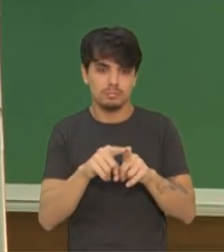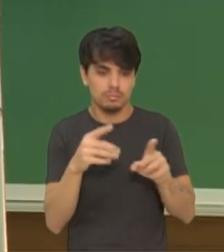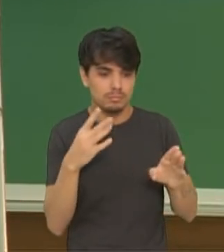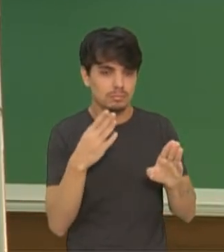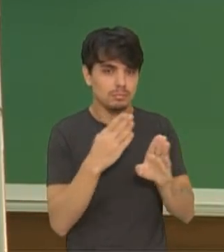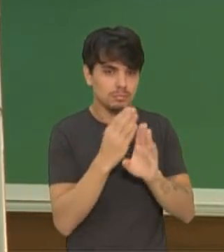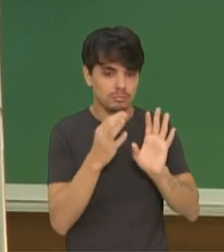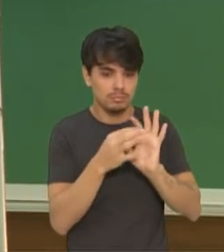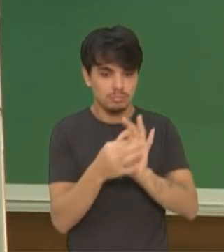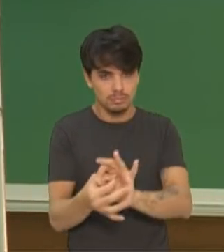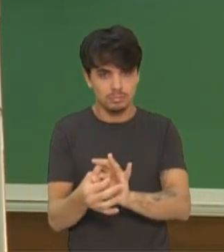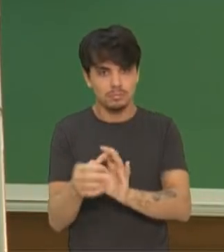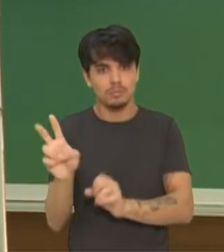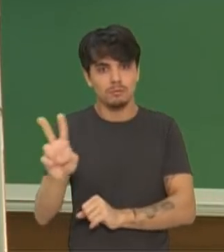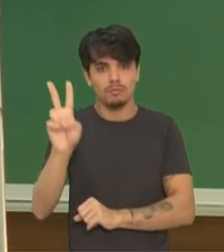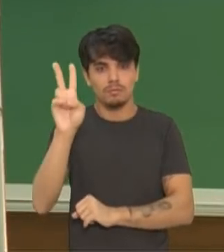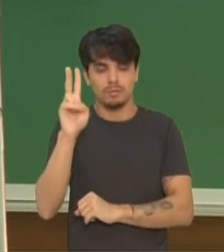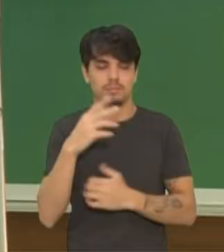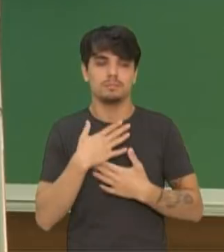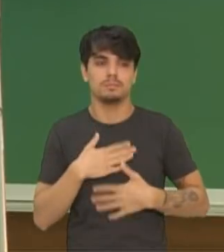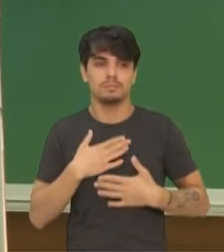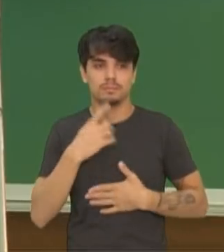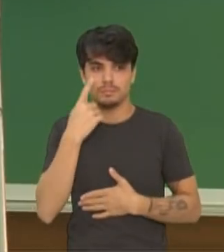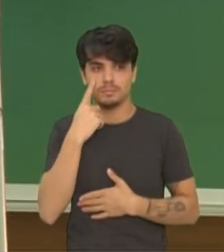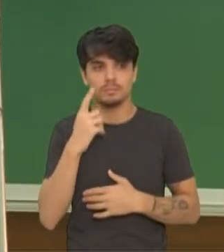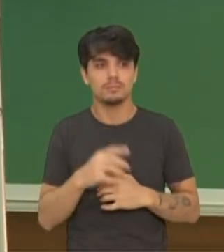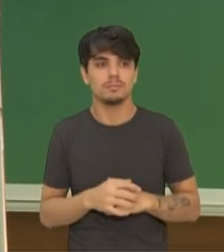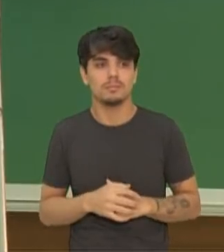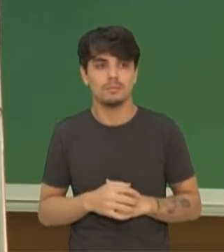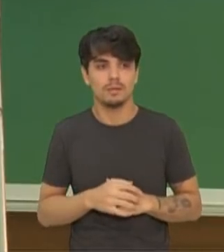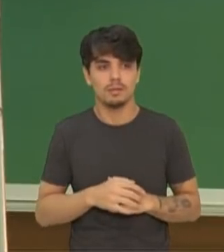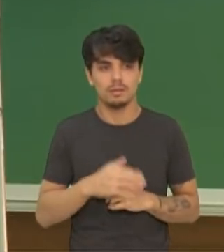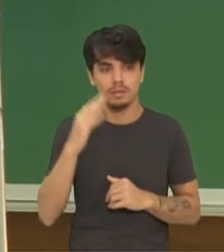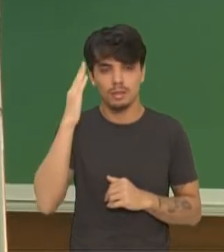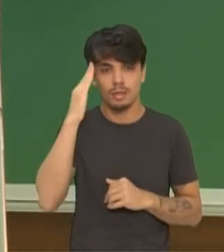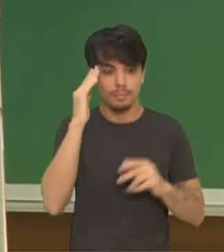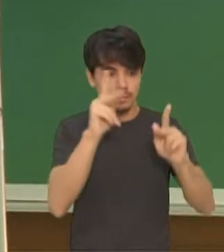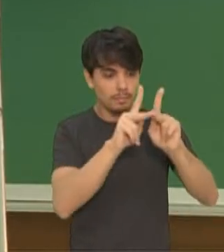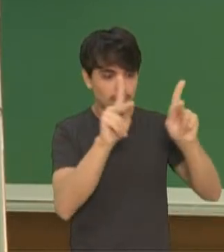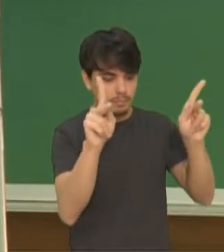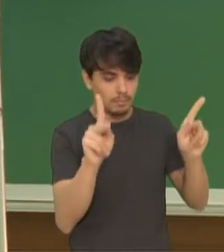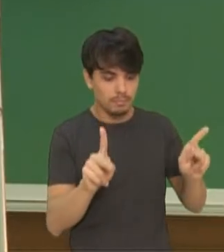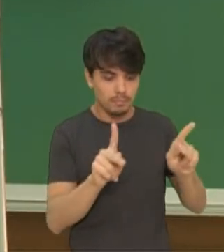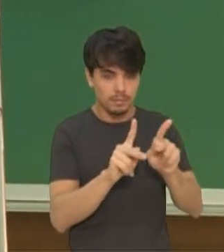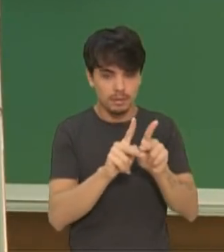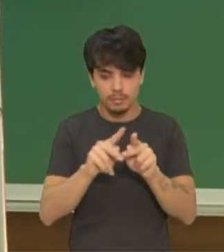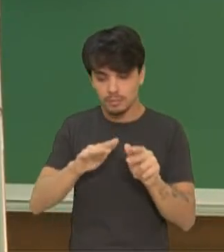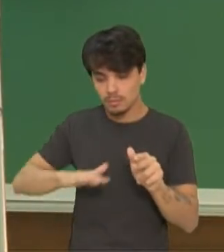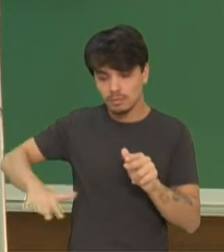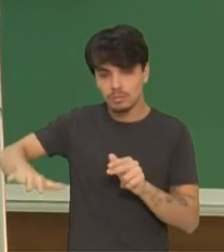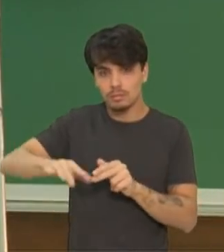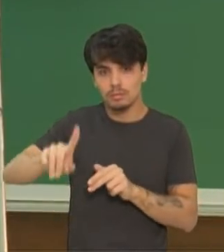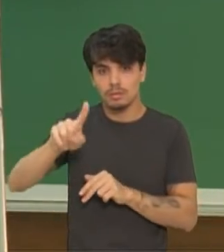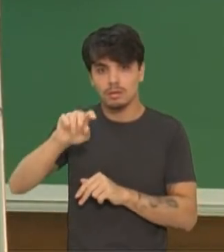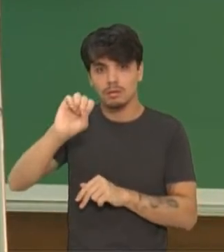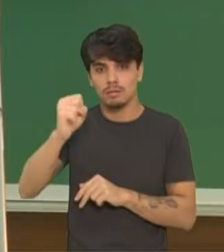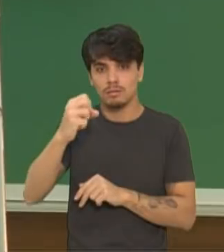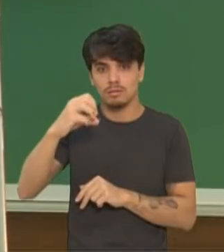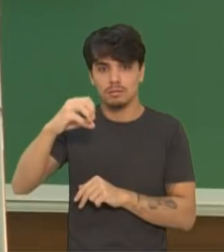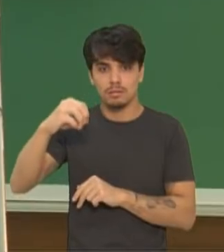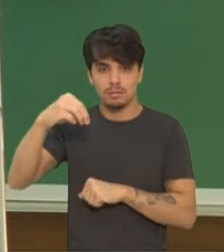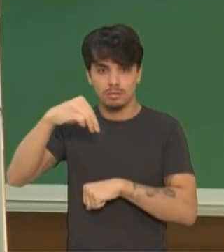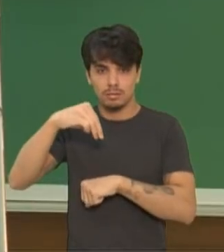os valores, certo? Mas vamos com calma. Sabendo que o perímetro do terreno é 80